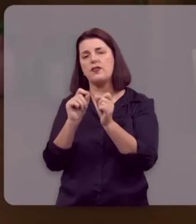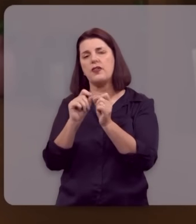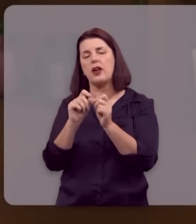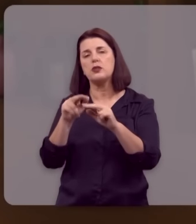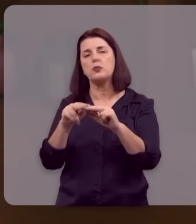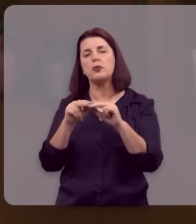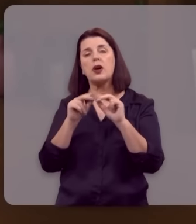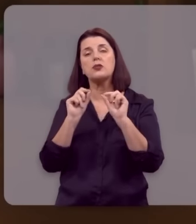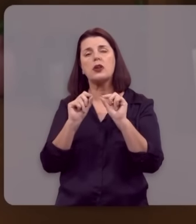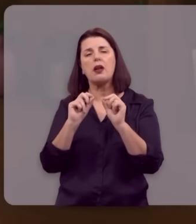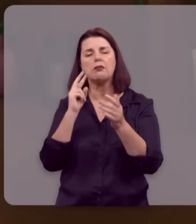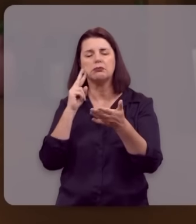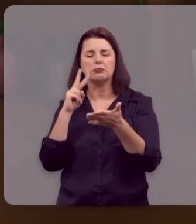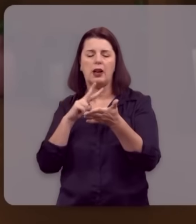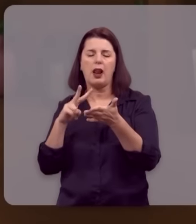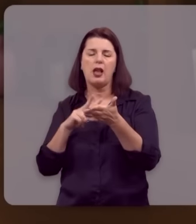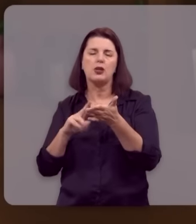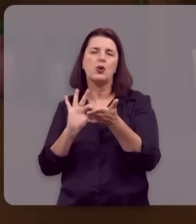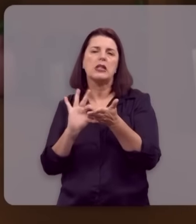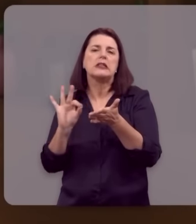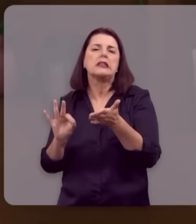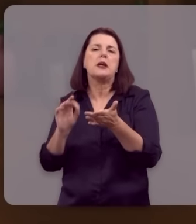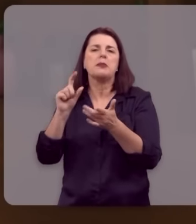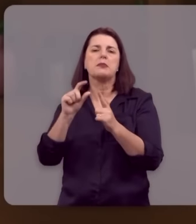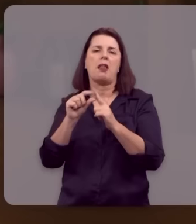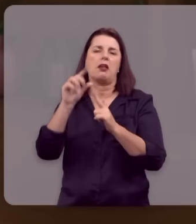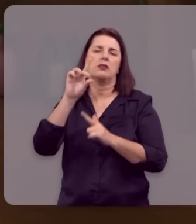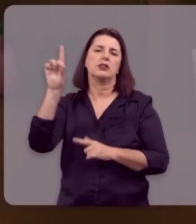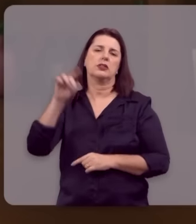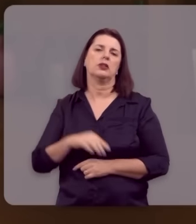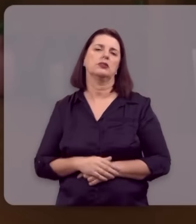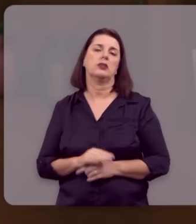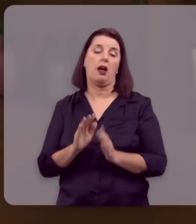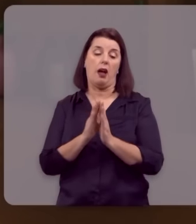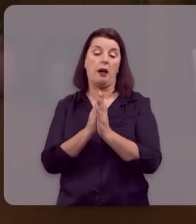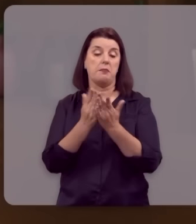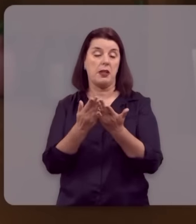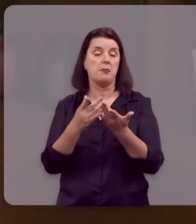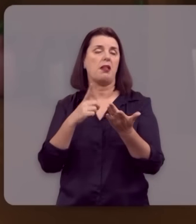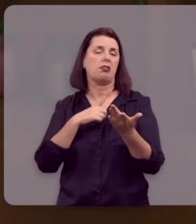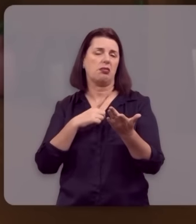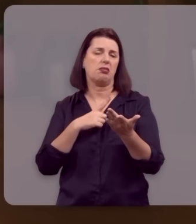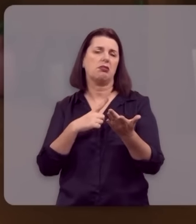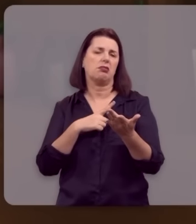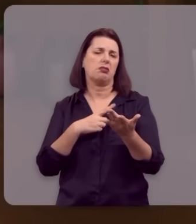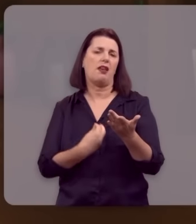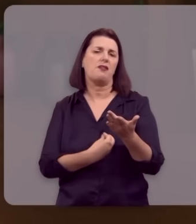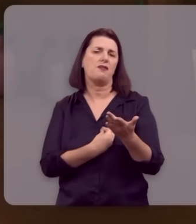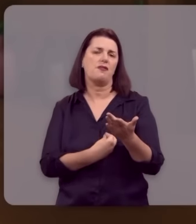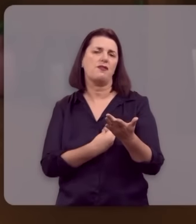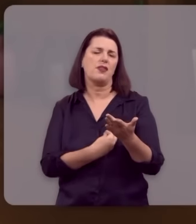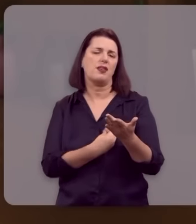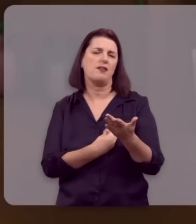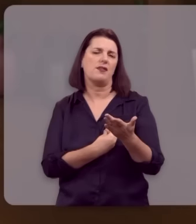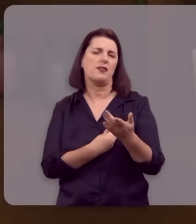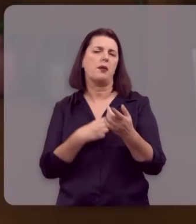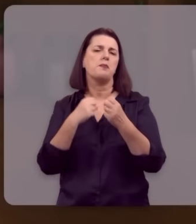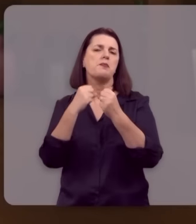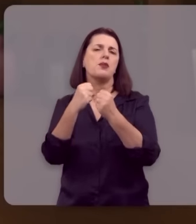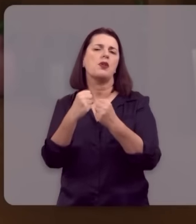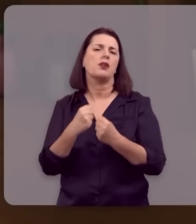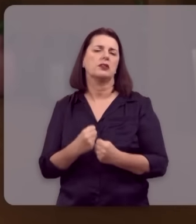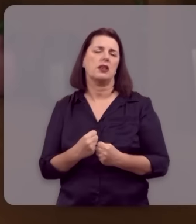simplesmente pela leitura da palavra de Deus. A Bíblia tem vida em si mesma, ela é poderosa,